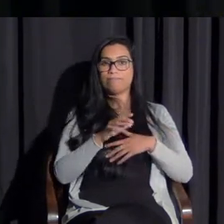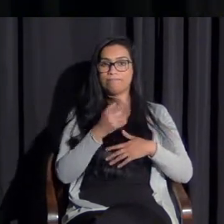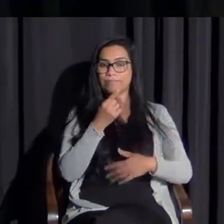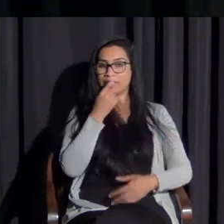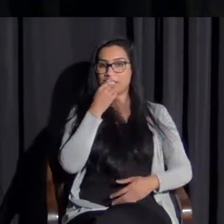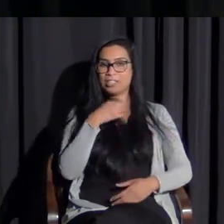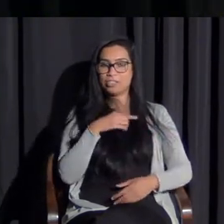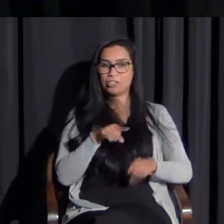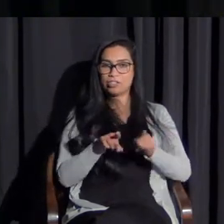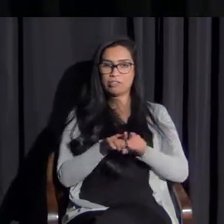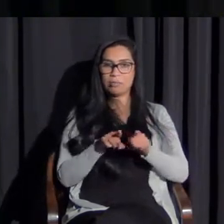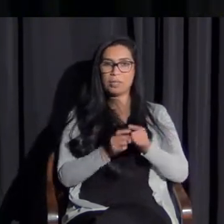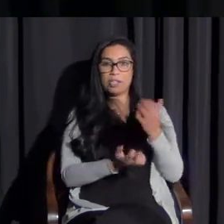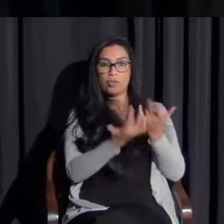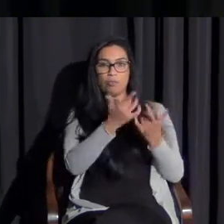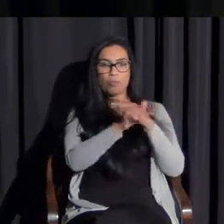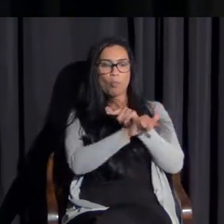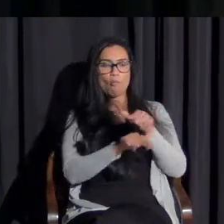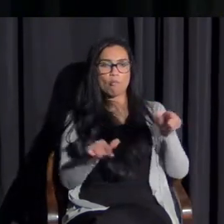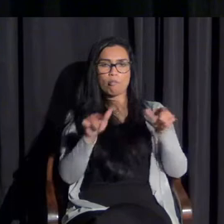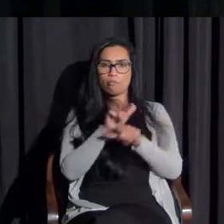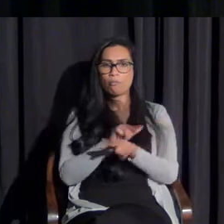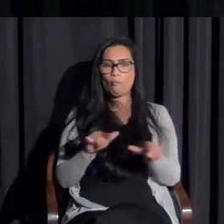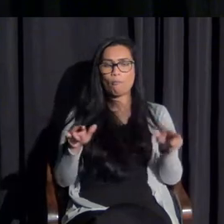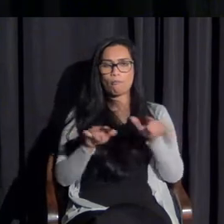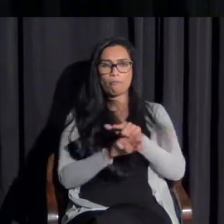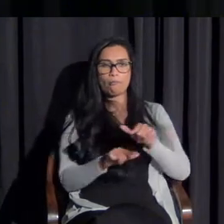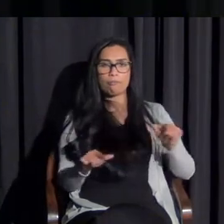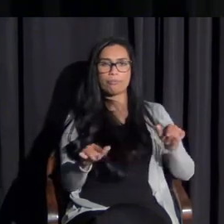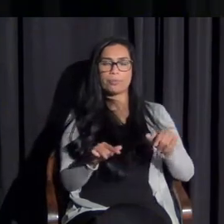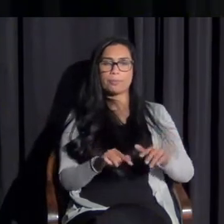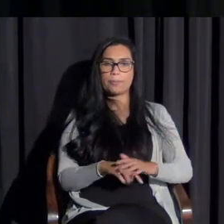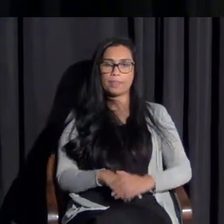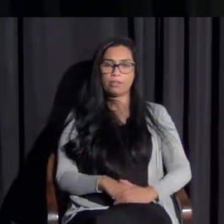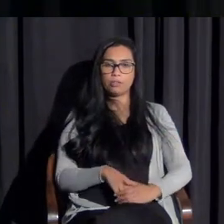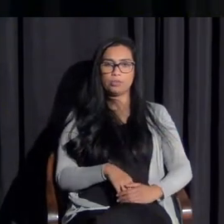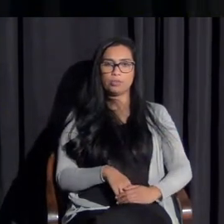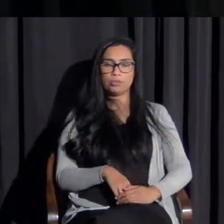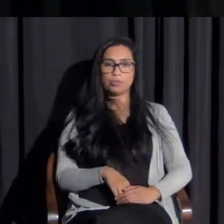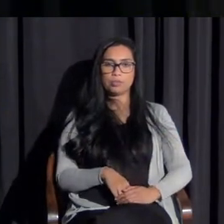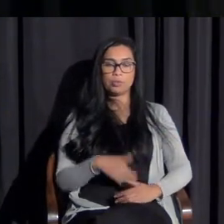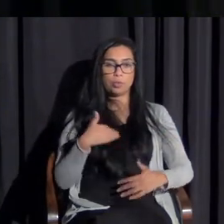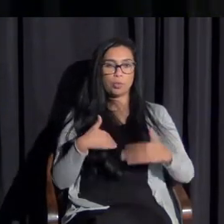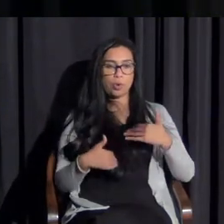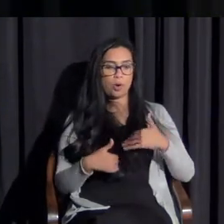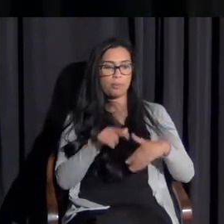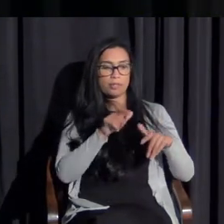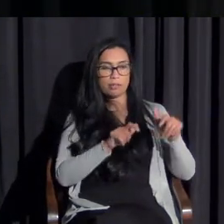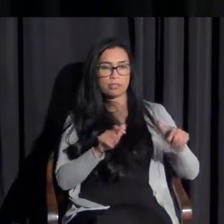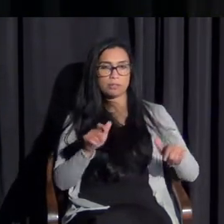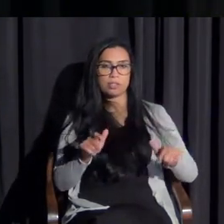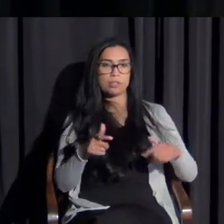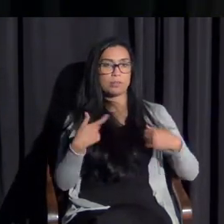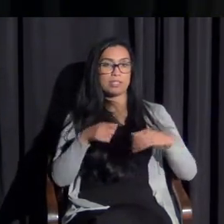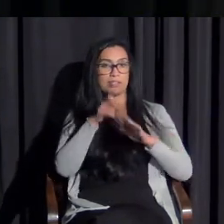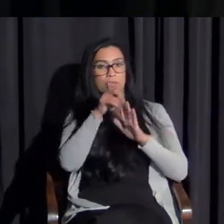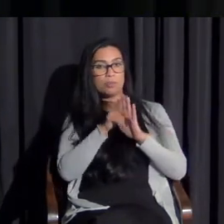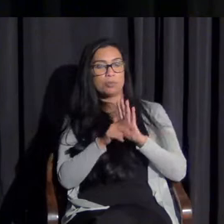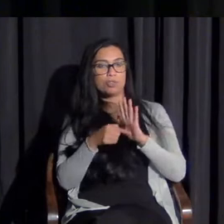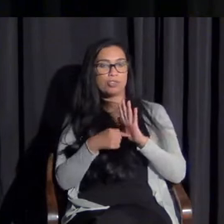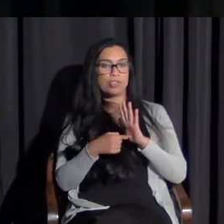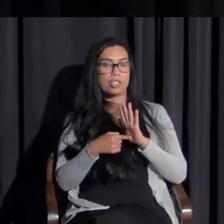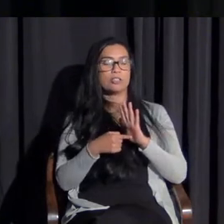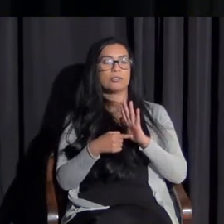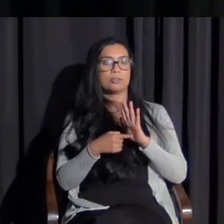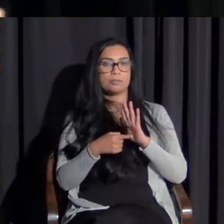a limpar a cidade daqueles corpos, daquelas pessoas, e era preciso um programa como vocacional estar ali dentro,